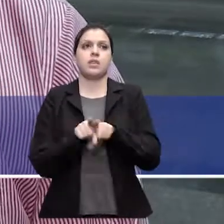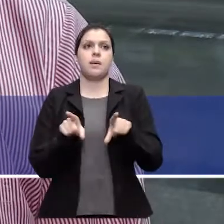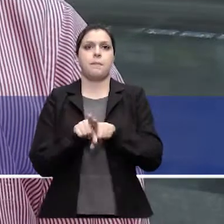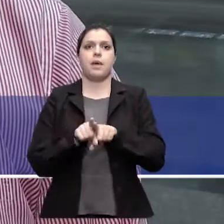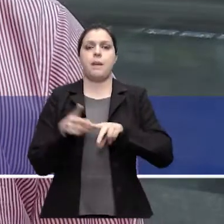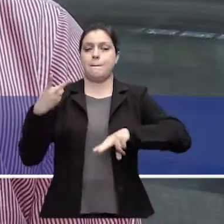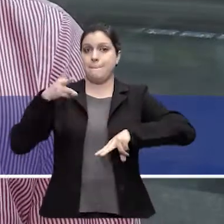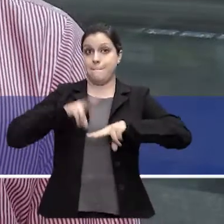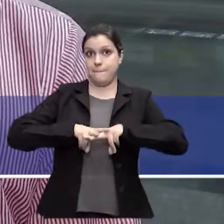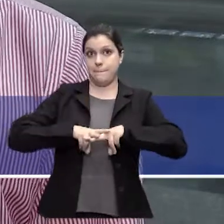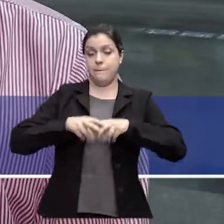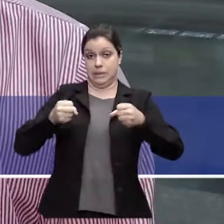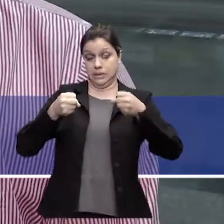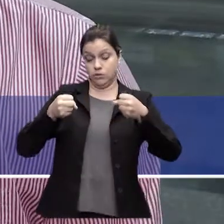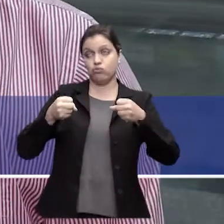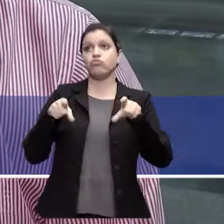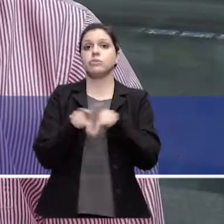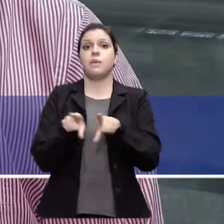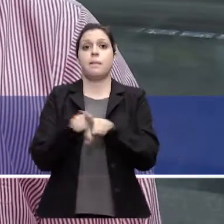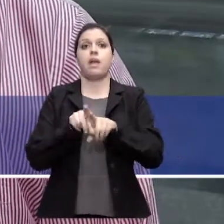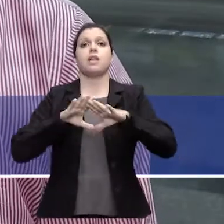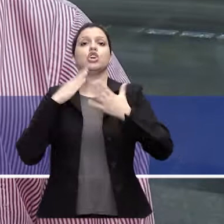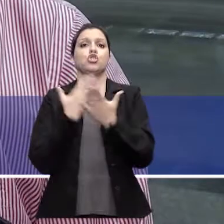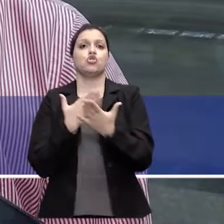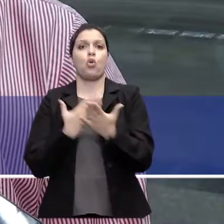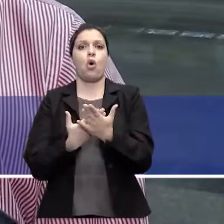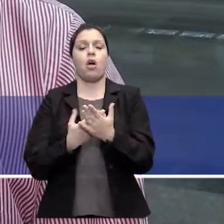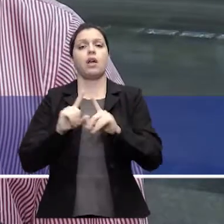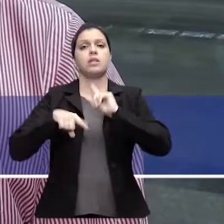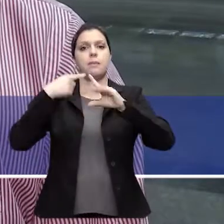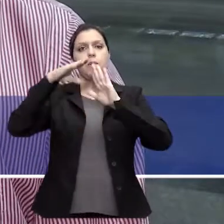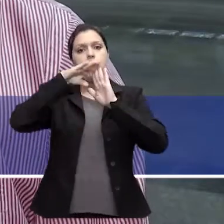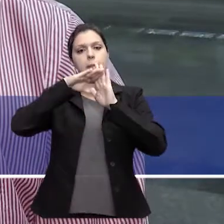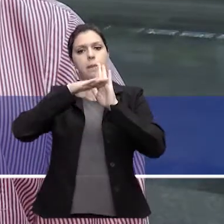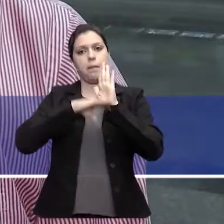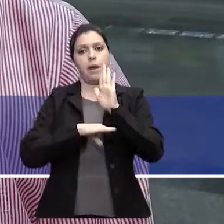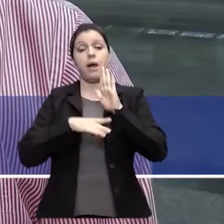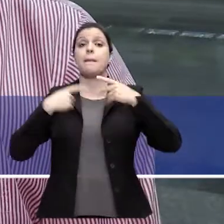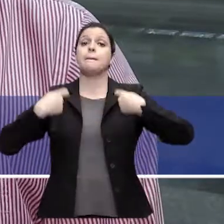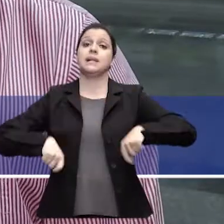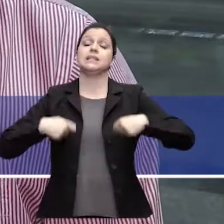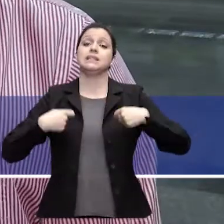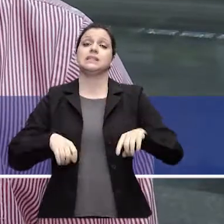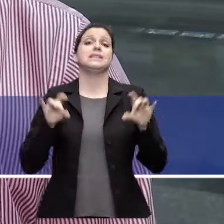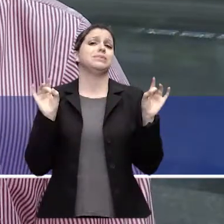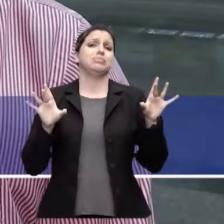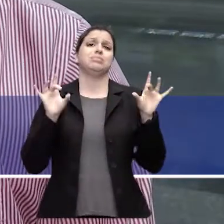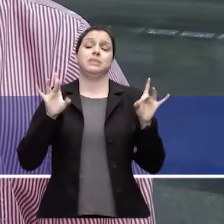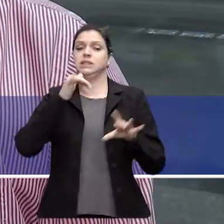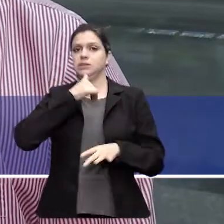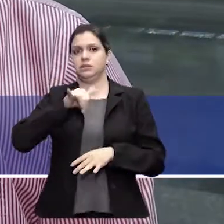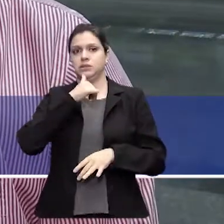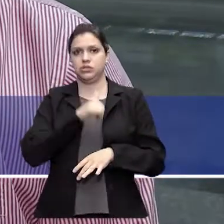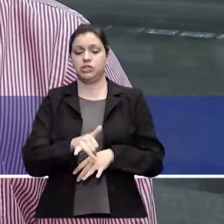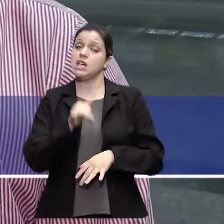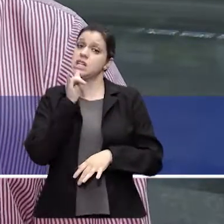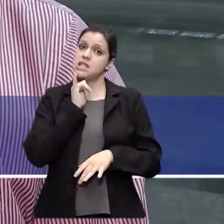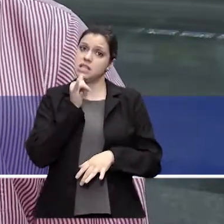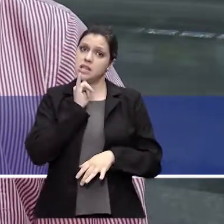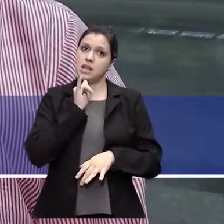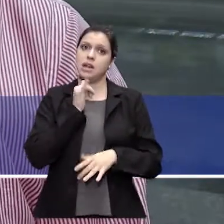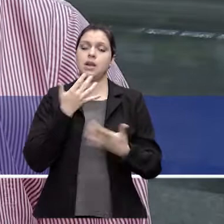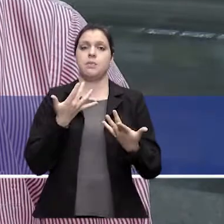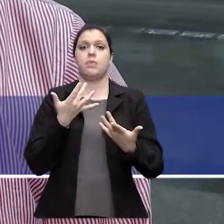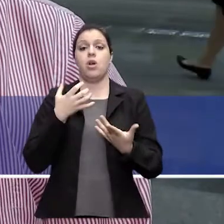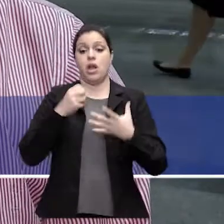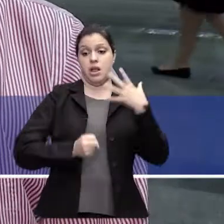depois penitenciárias, escolas e, na sequência, aquelas cadeias produtivas que dependem exclusivamente da energia